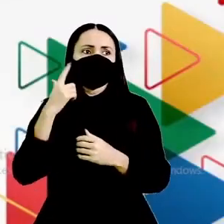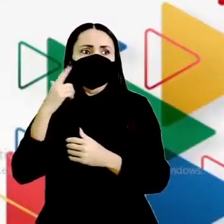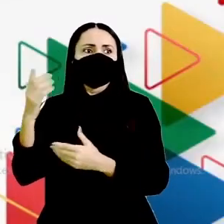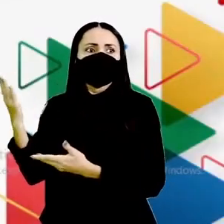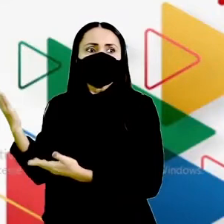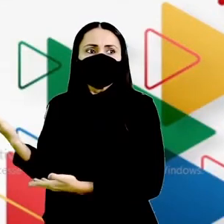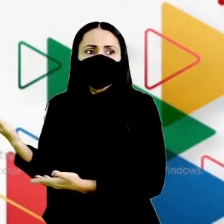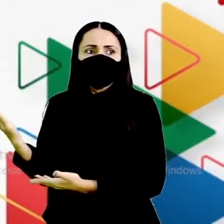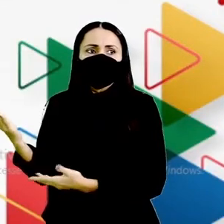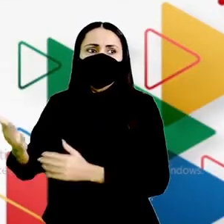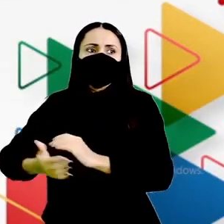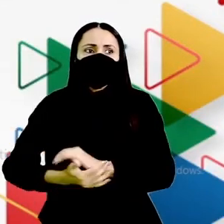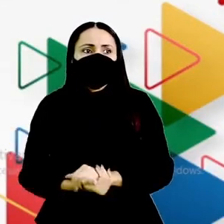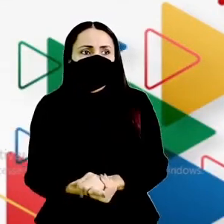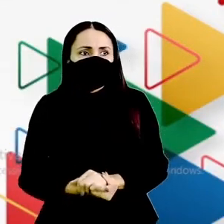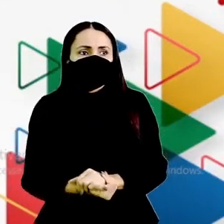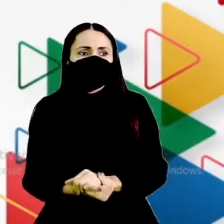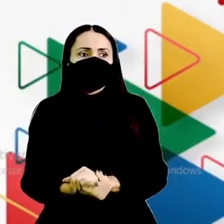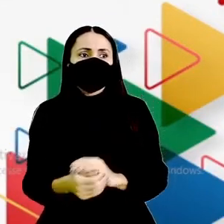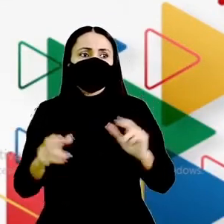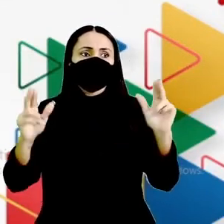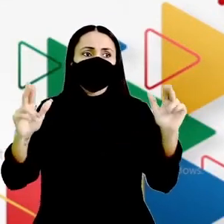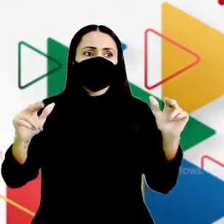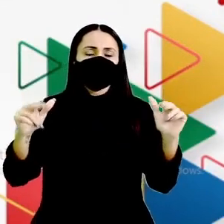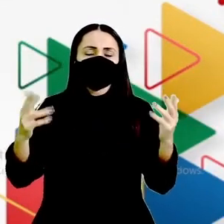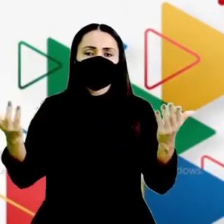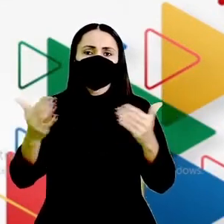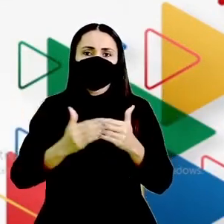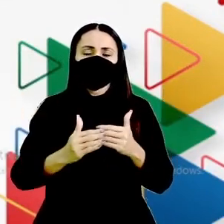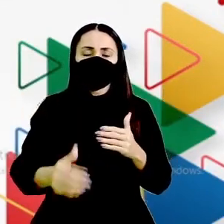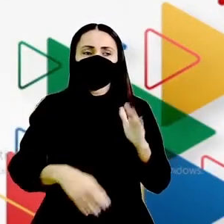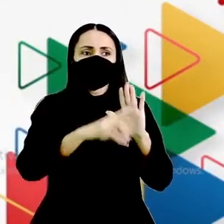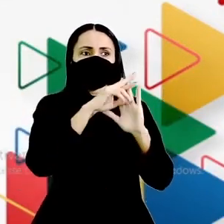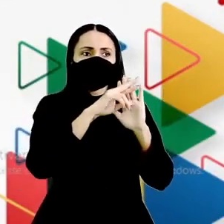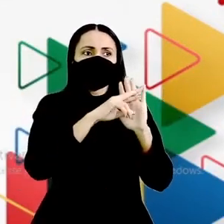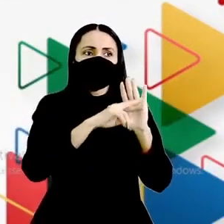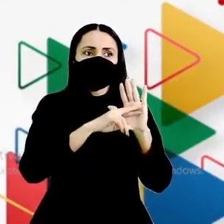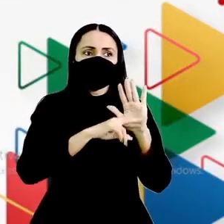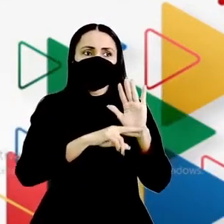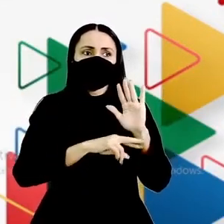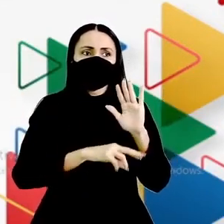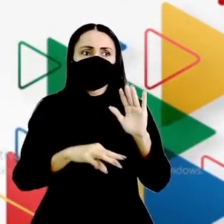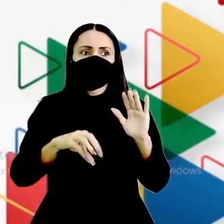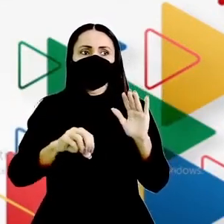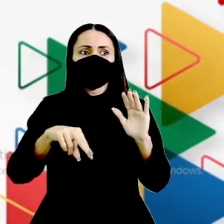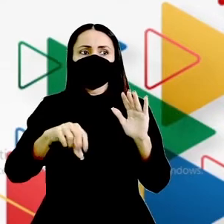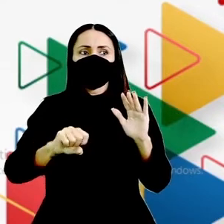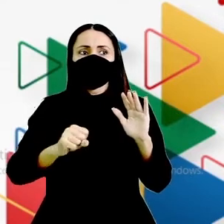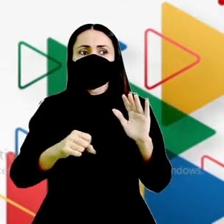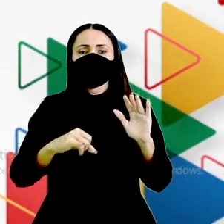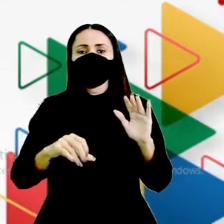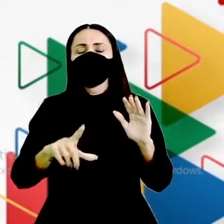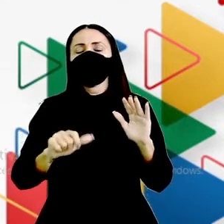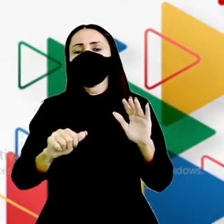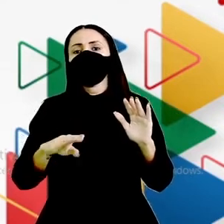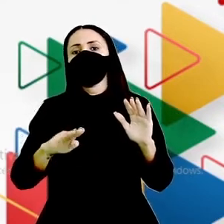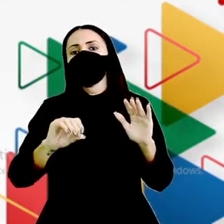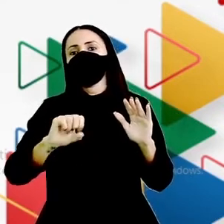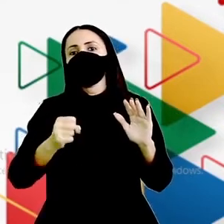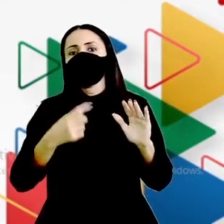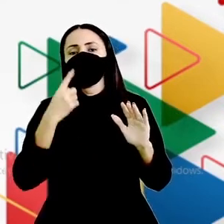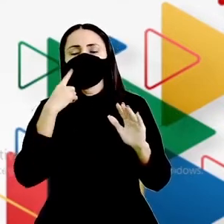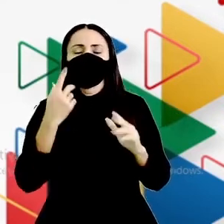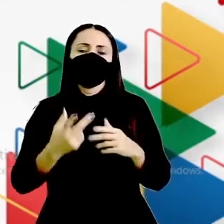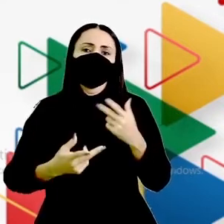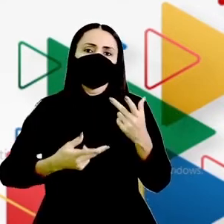olha. Acentuação gráfica, a gente começa pela regra dos monossílabos. Olha lá, ó. Quando a gente fala